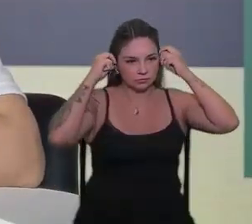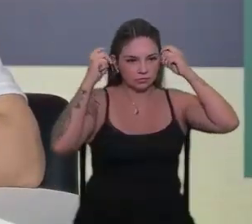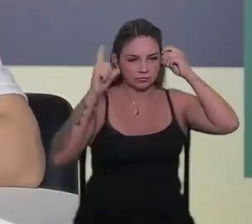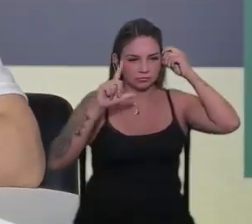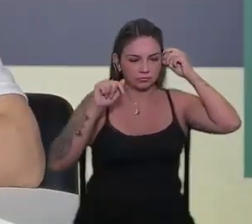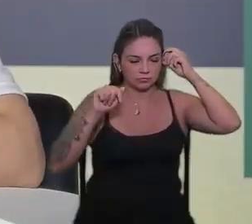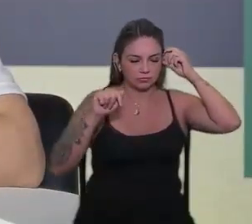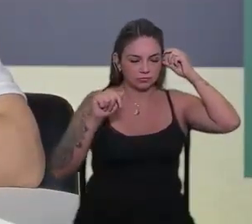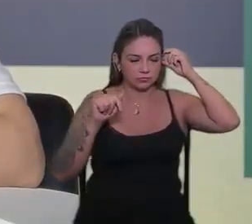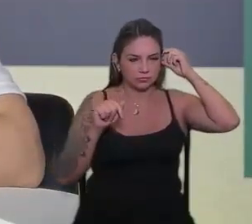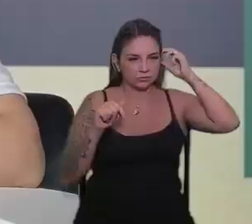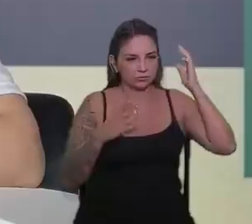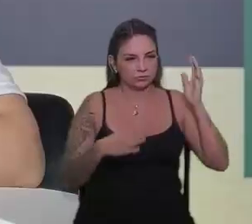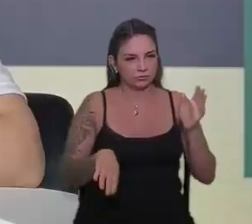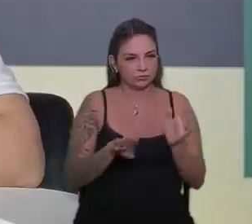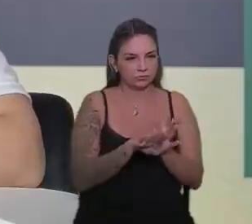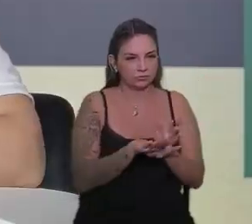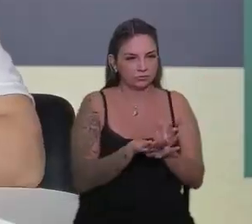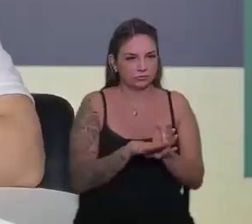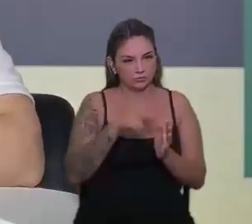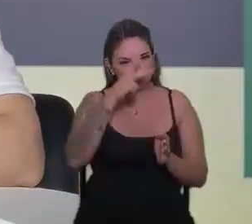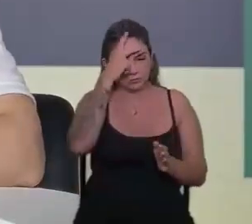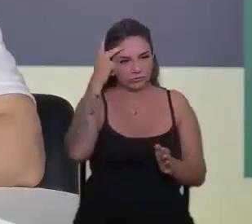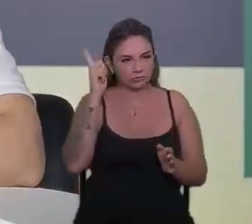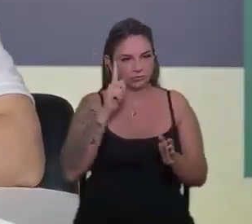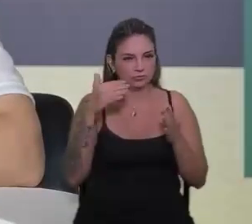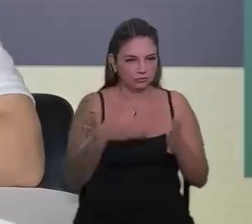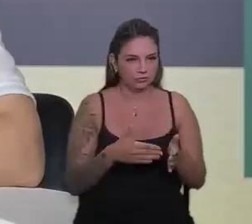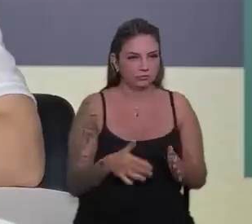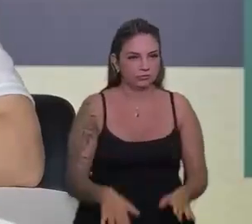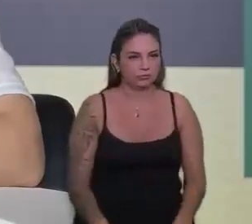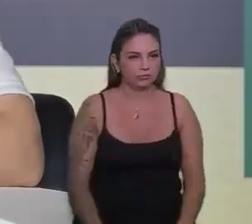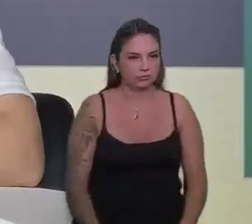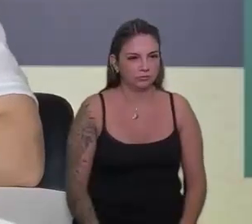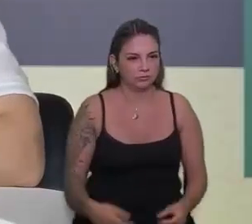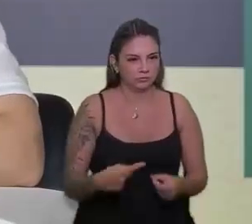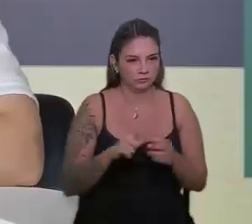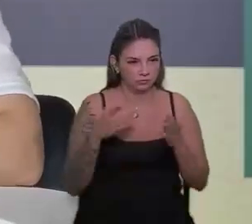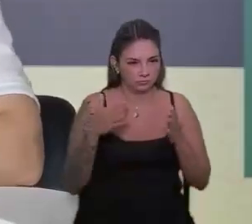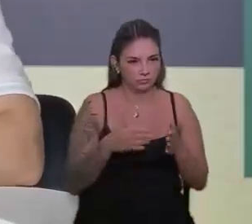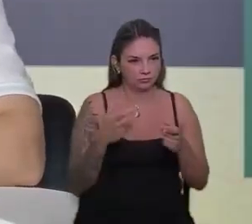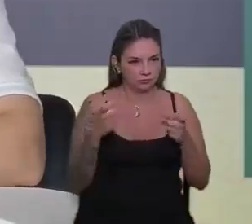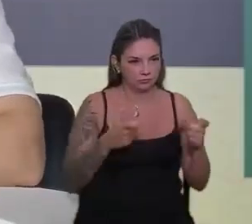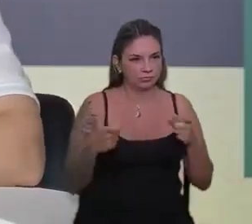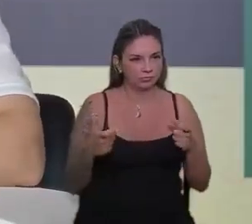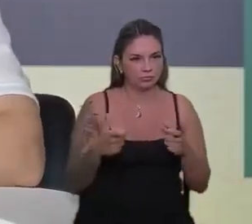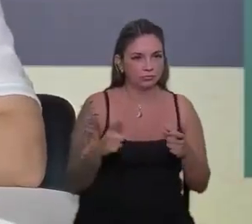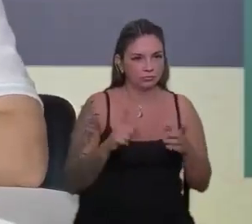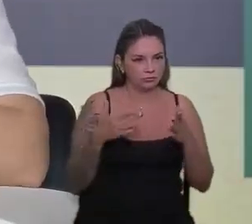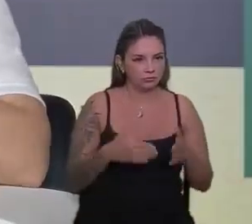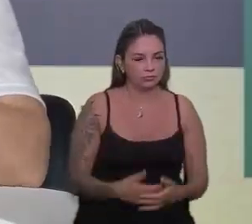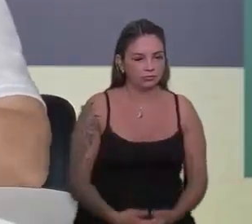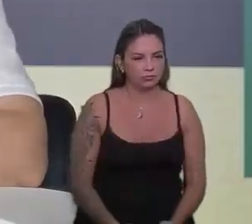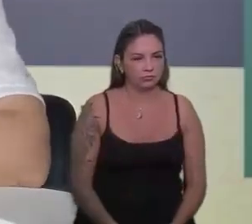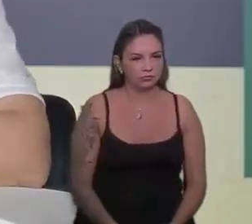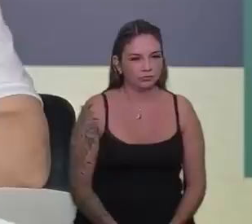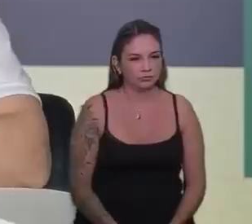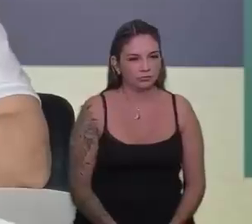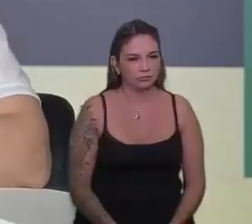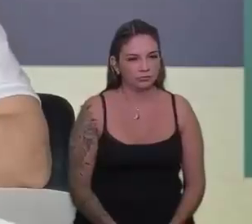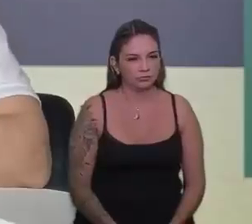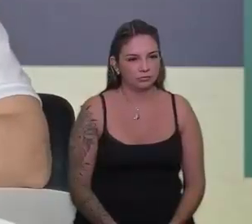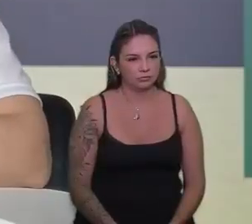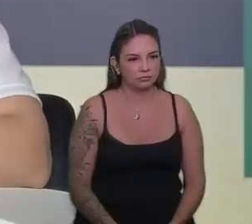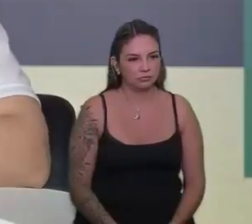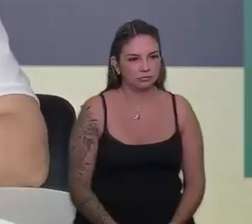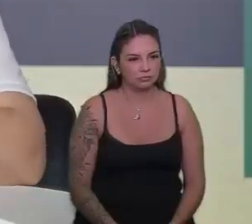literatura ela chegue para pessoas que não chegaria, para cidades que não chegaria, para lugares que não chegariam, né?